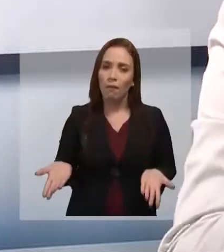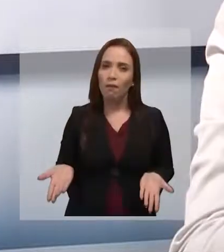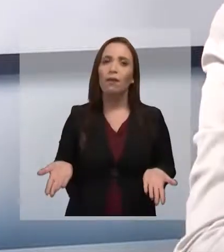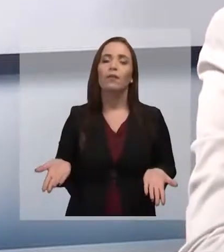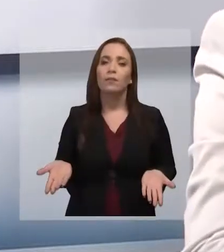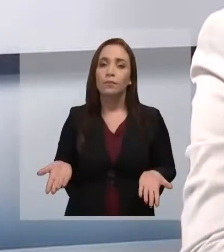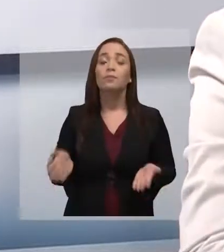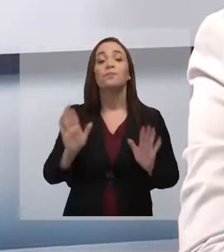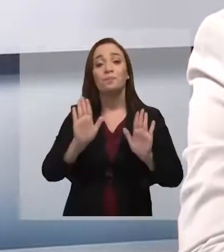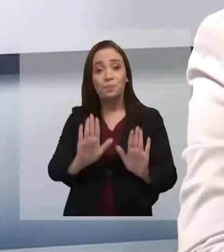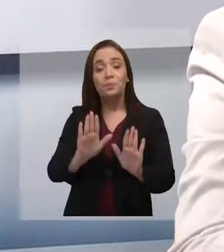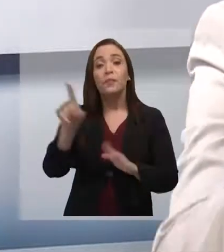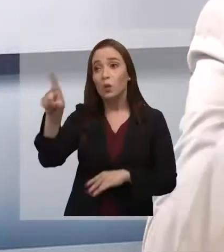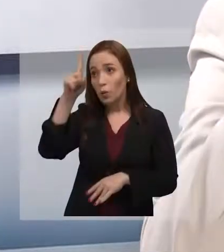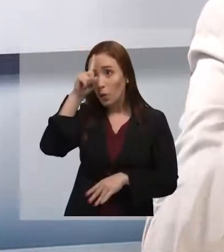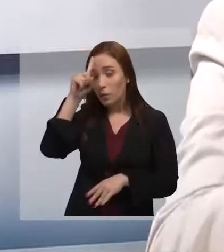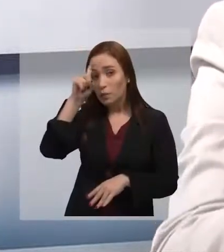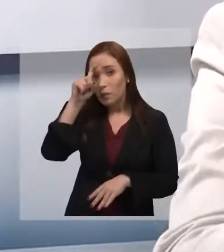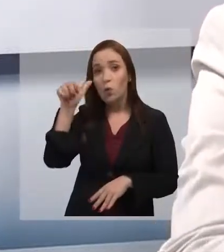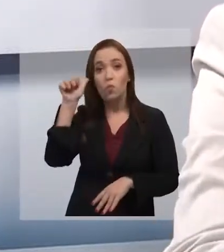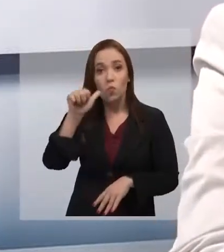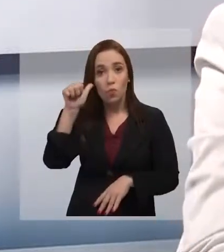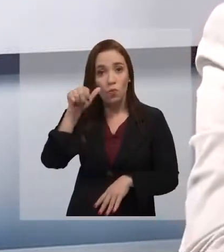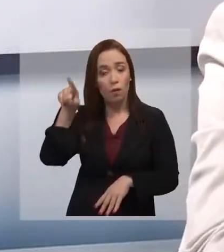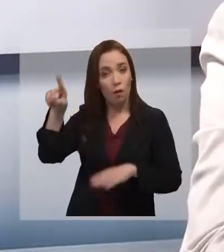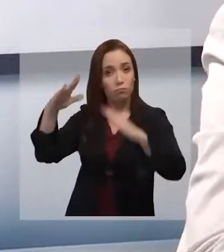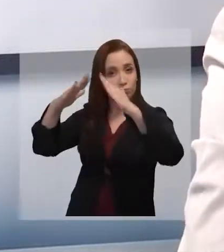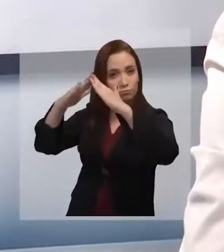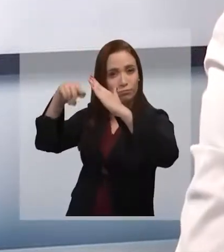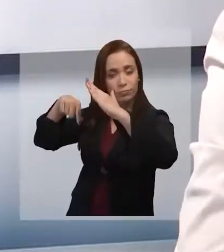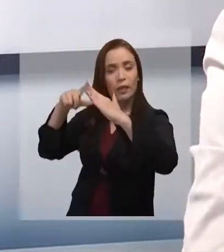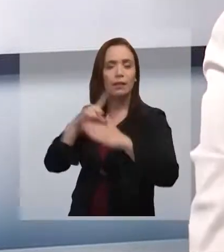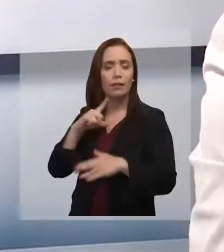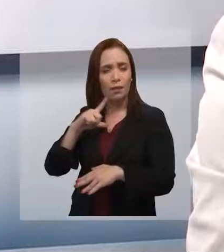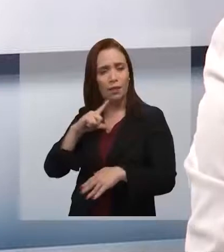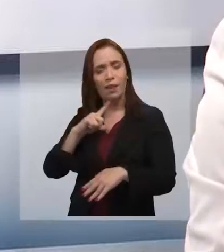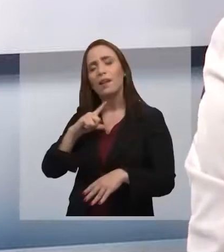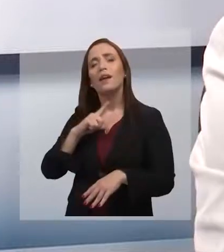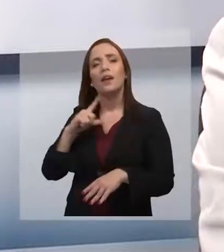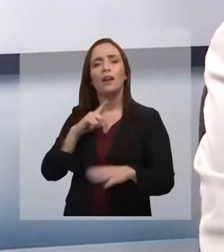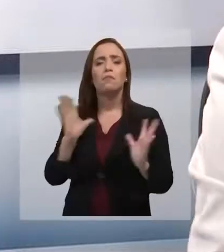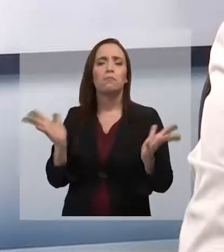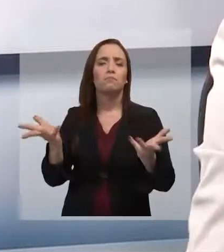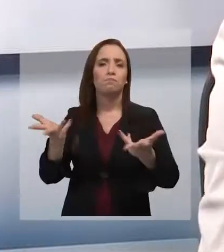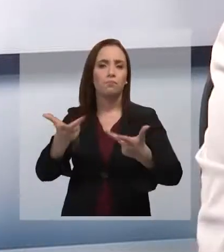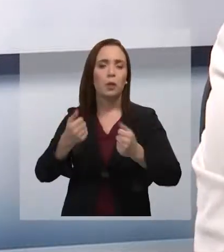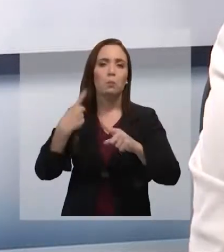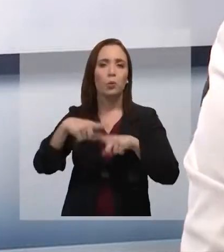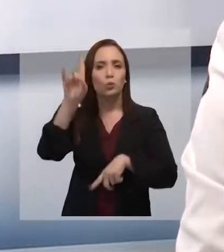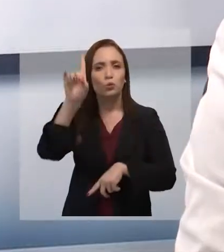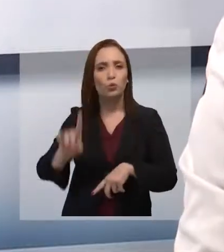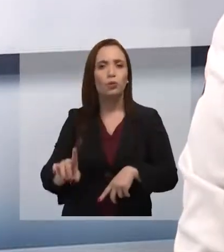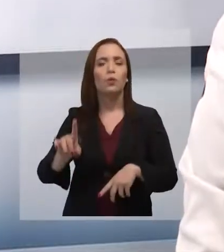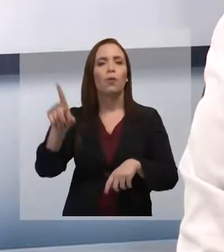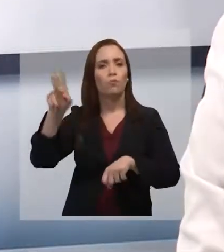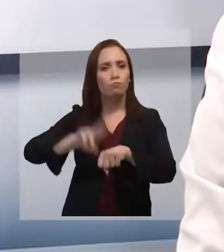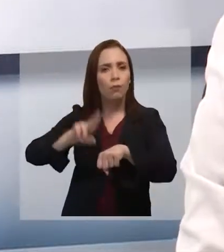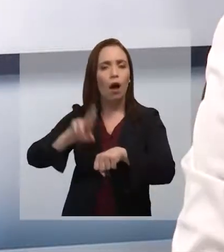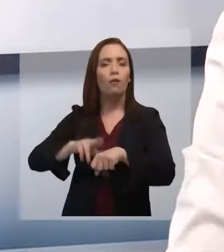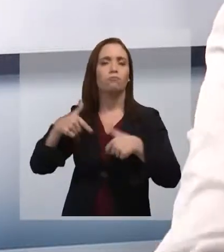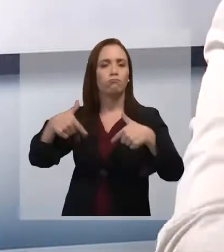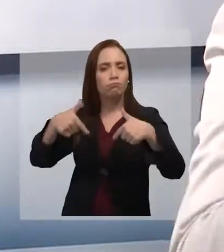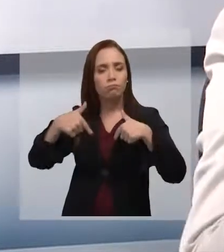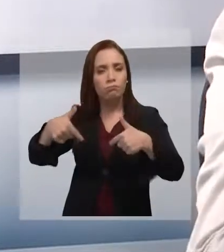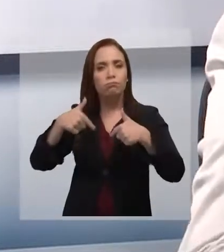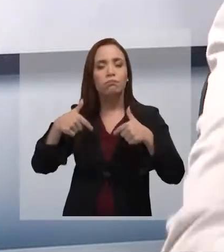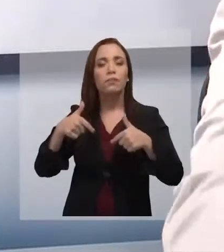dizer, escute o que eu estou dizendo. O Hospital da Mulher, que já tem um excelente atendimento, graças à execução da gestão do prefeito Roberto